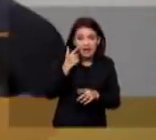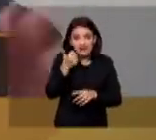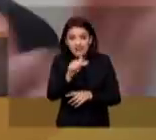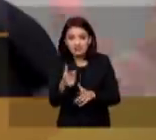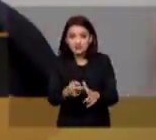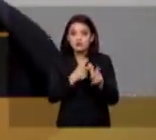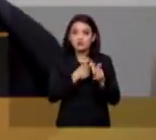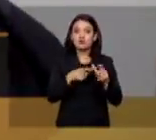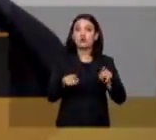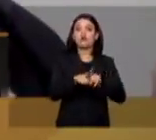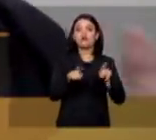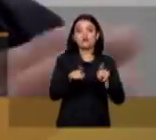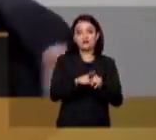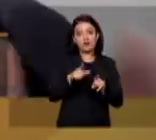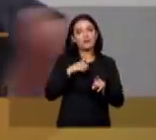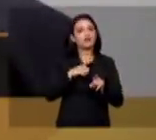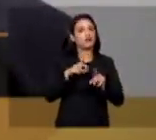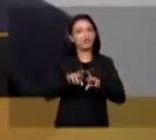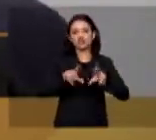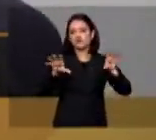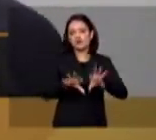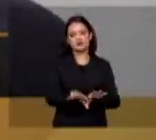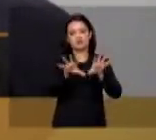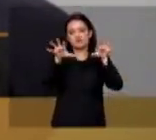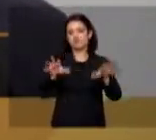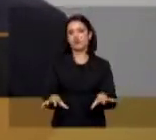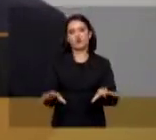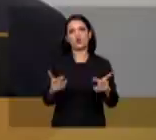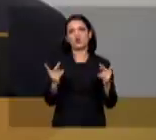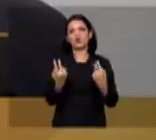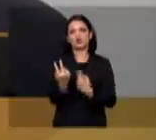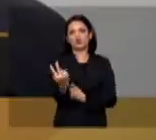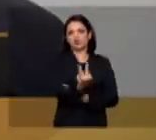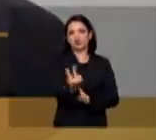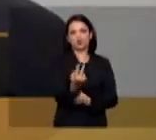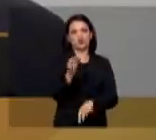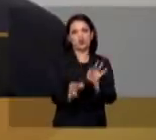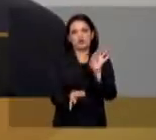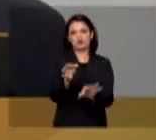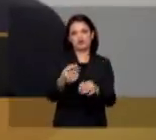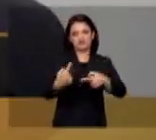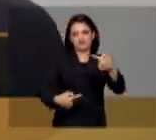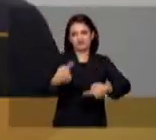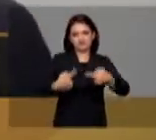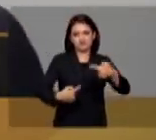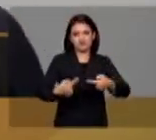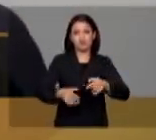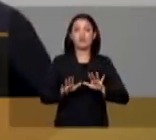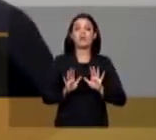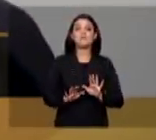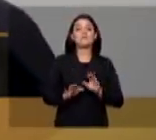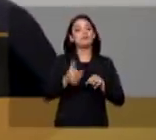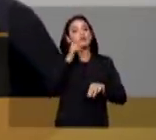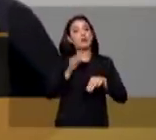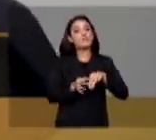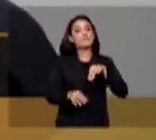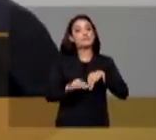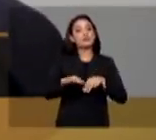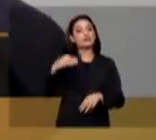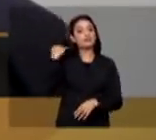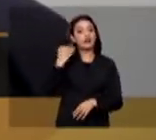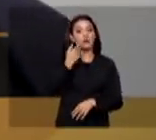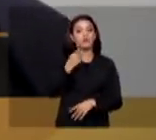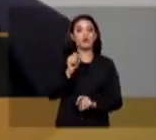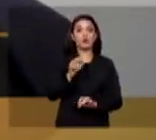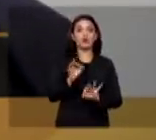Vara Federal de Curitiba para julgar o ex-presidente Lula. Vota o ministro Gilmar Mendes. Já a ministra Carmen Lúcia